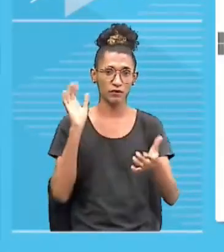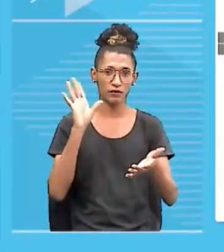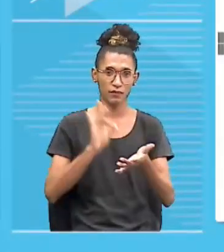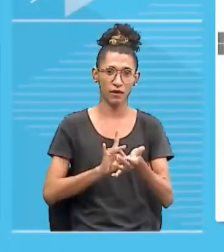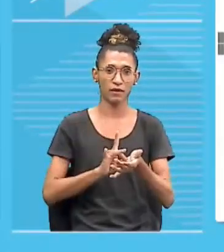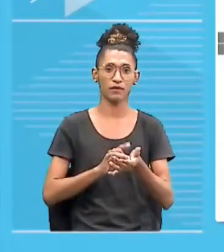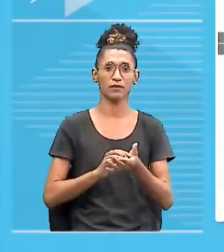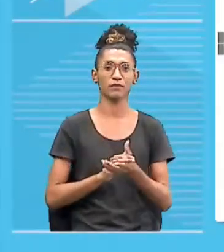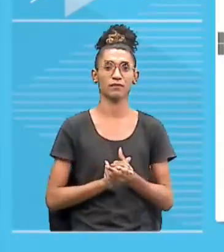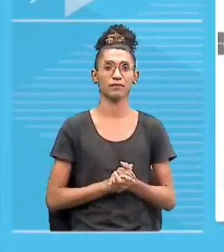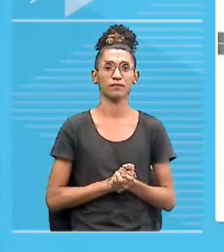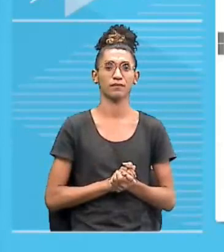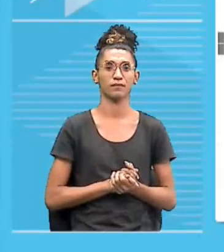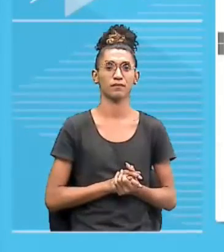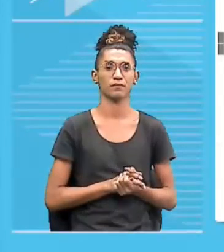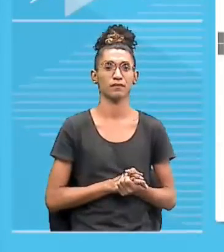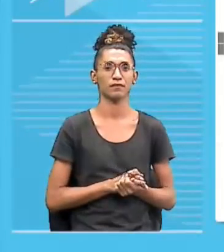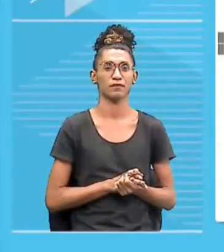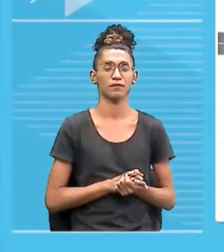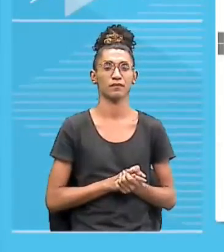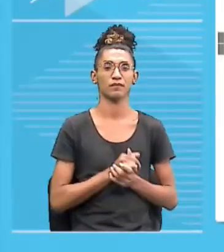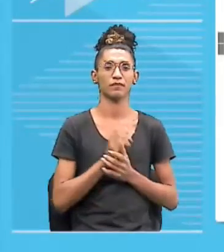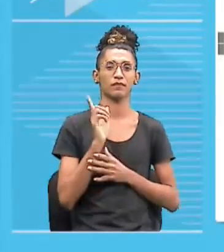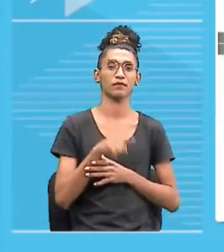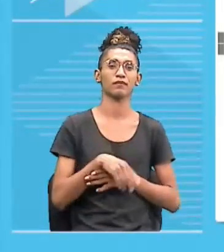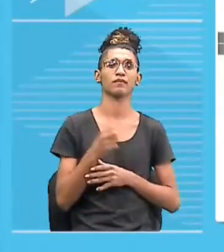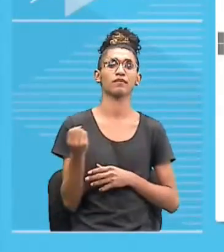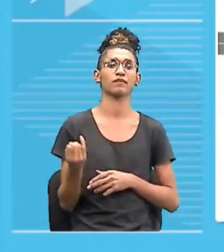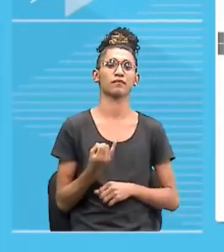é o ponto, né? A chave. É o